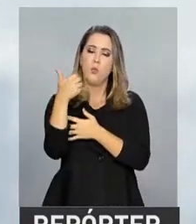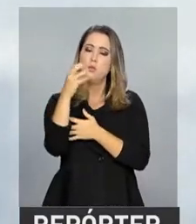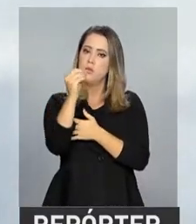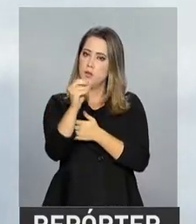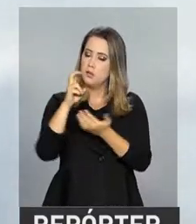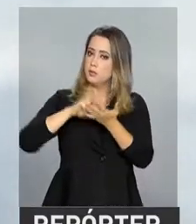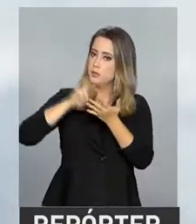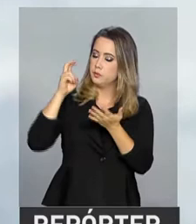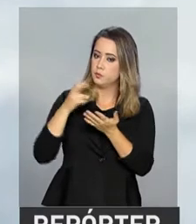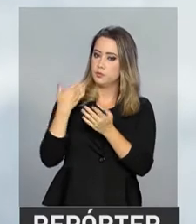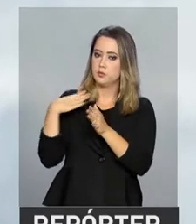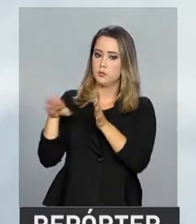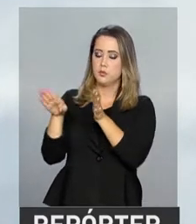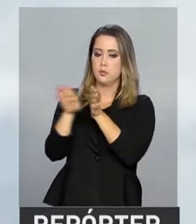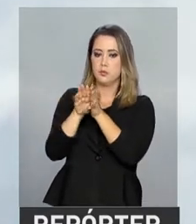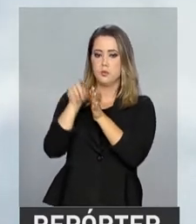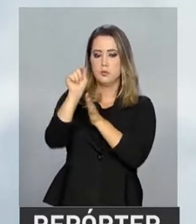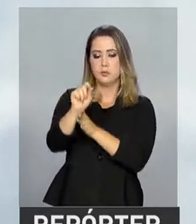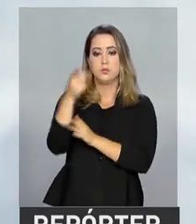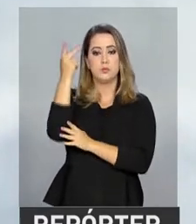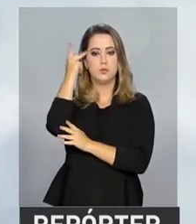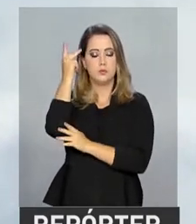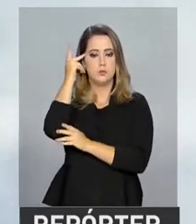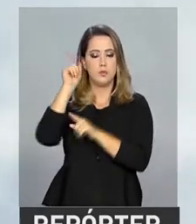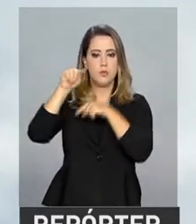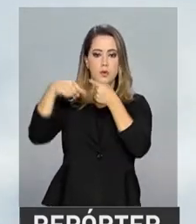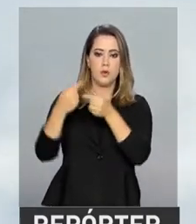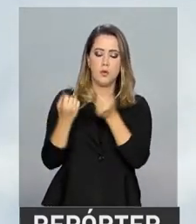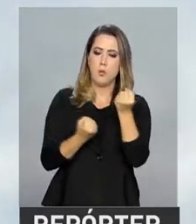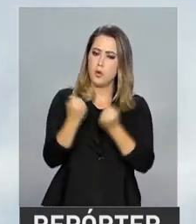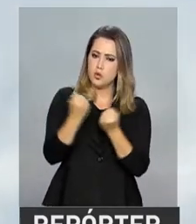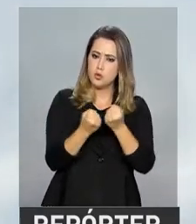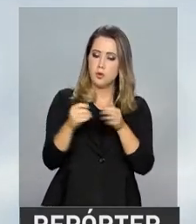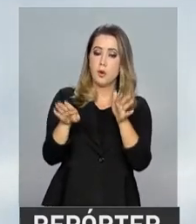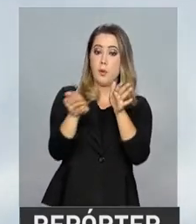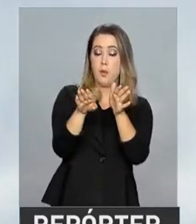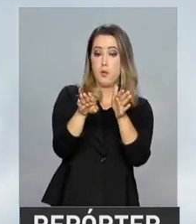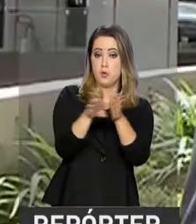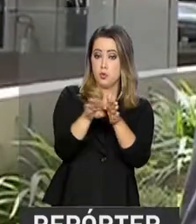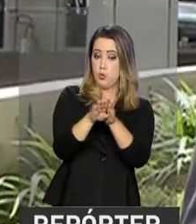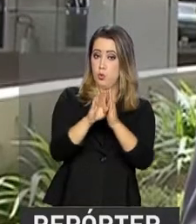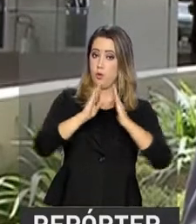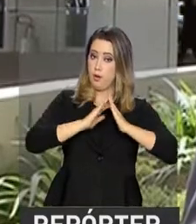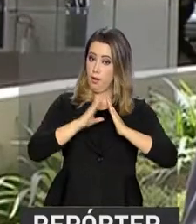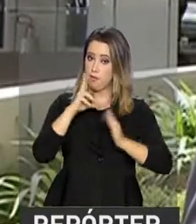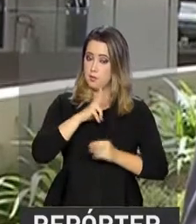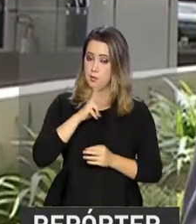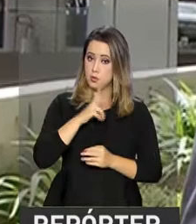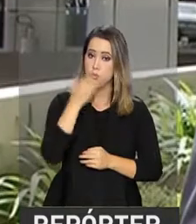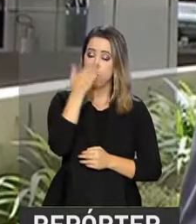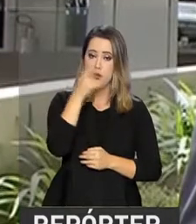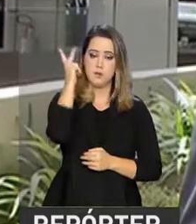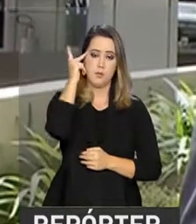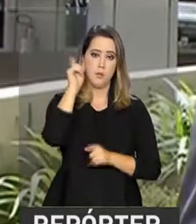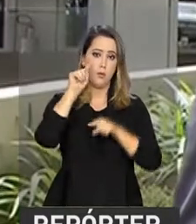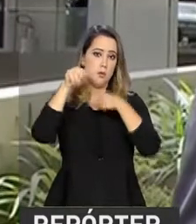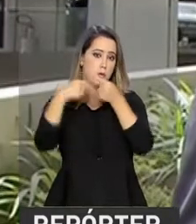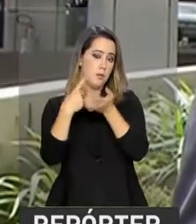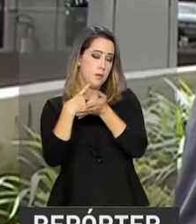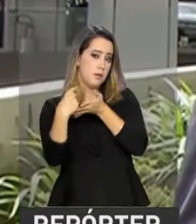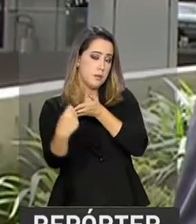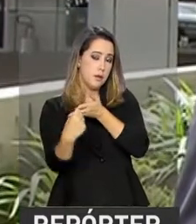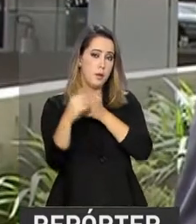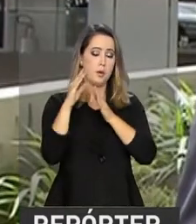para um heliporto na zona oeste de São Paulo e de lá foi de carro para a casa dele na mesma região, de onde saiu para Brasília. O